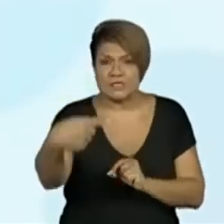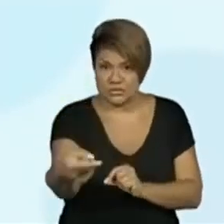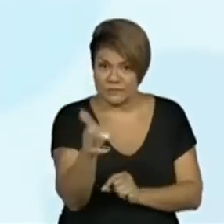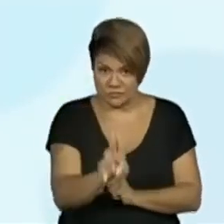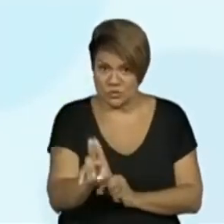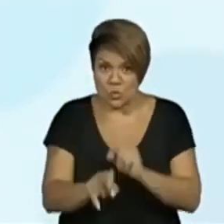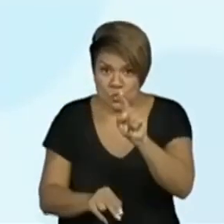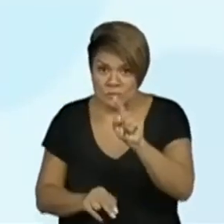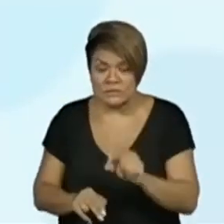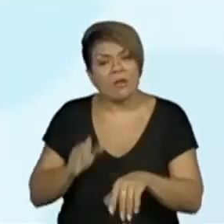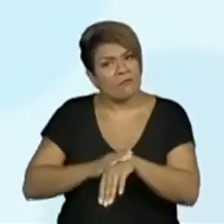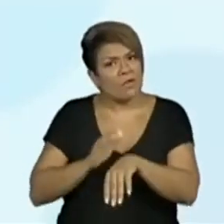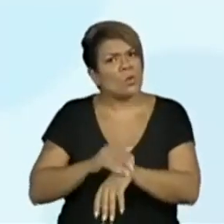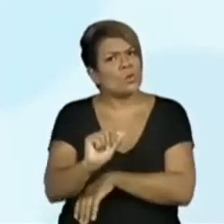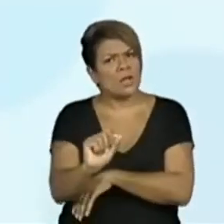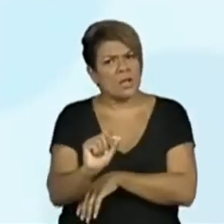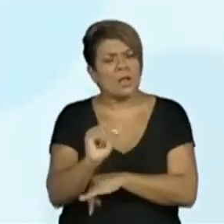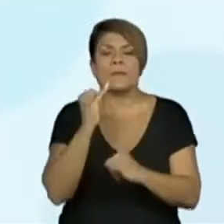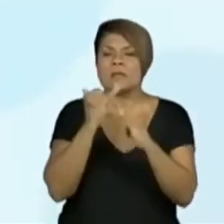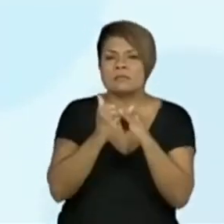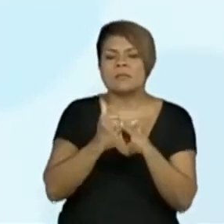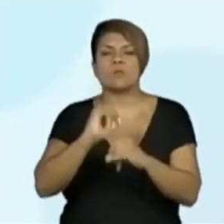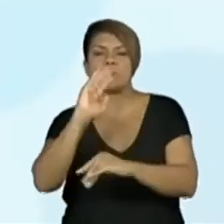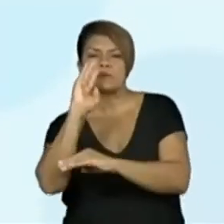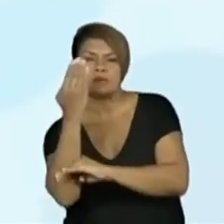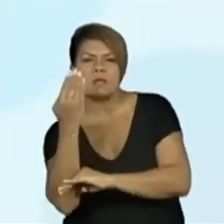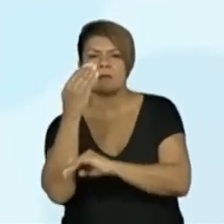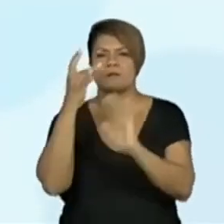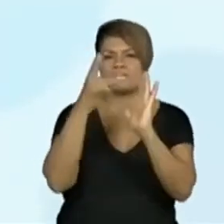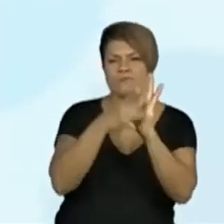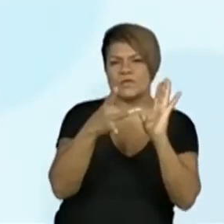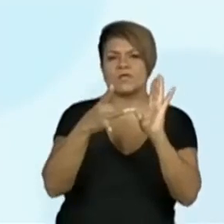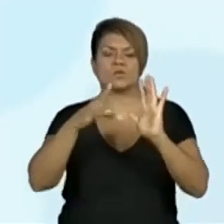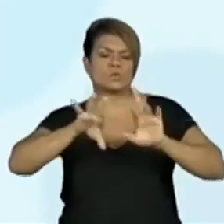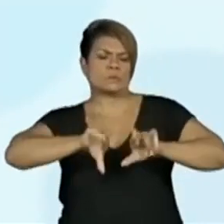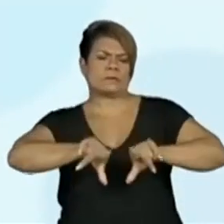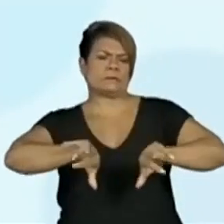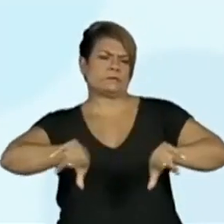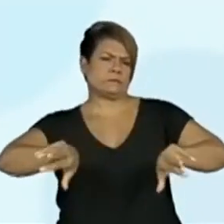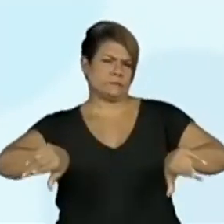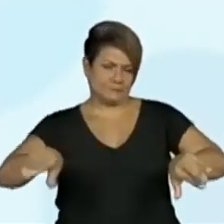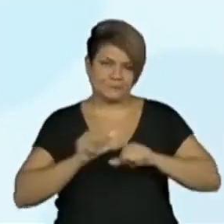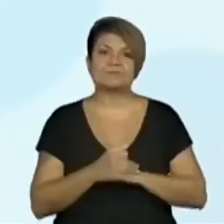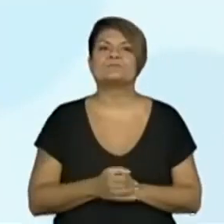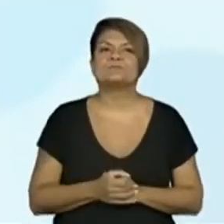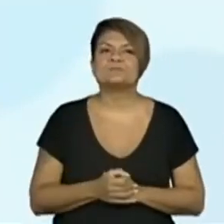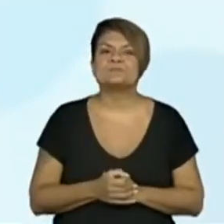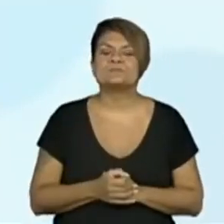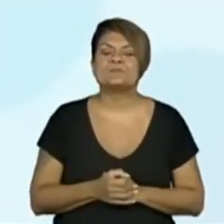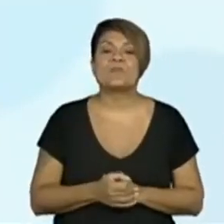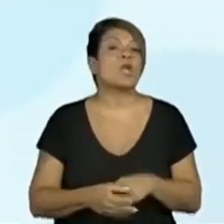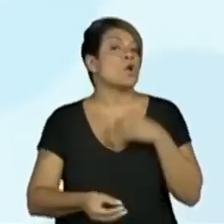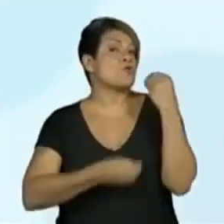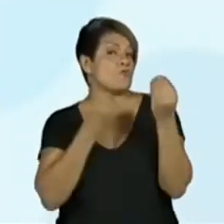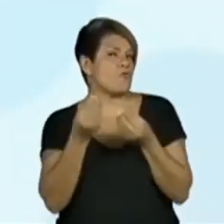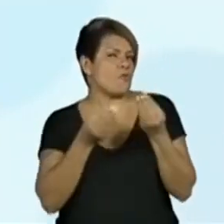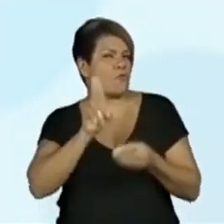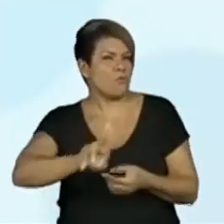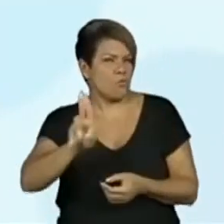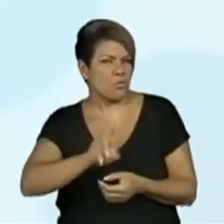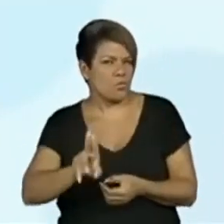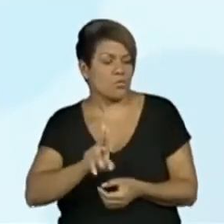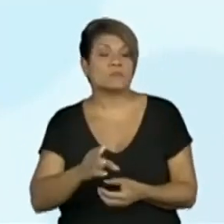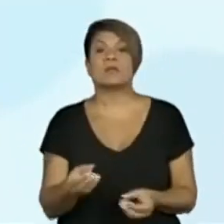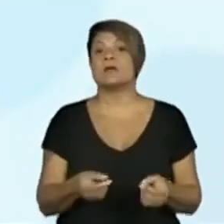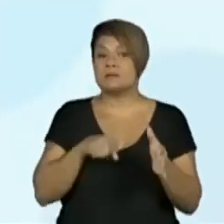dia a dia são feitos metal madeira vidro entre outros como são utilizados